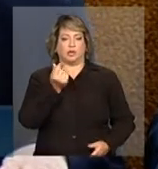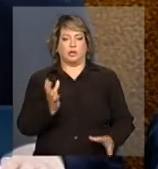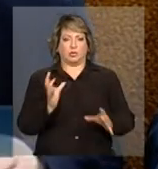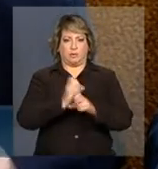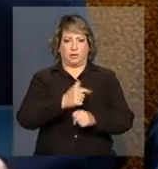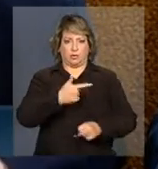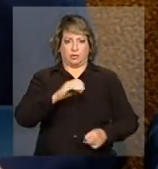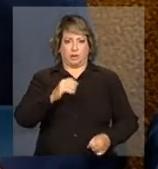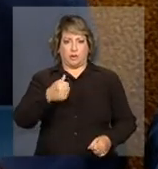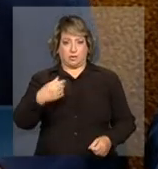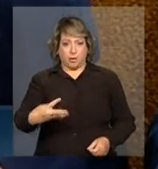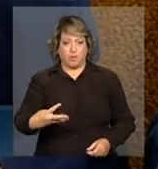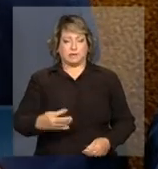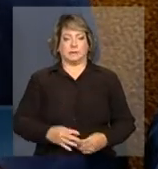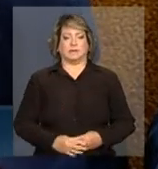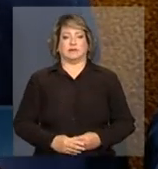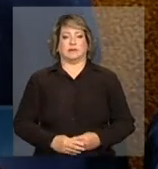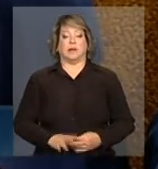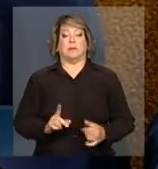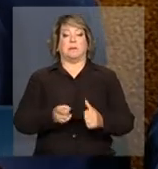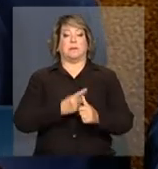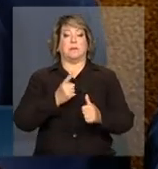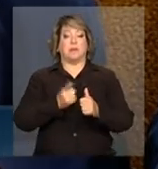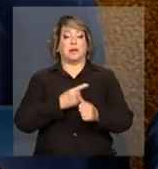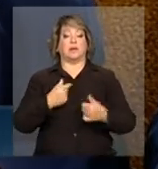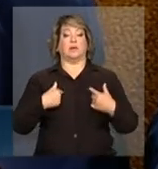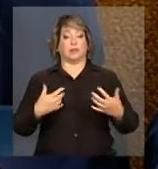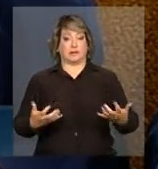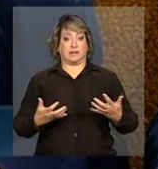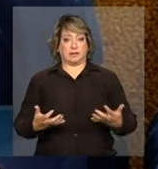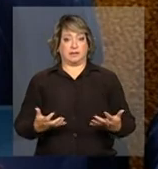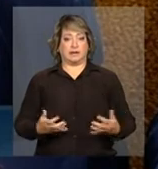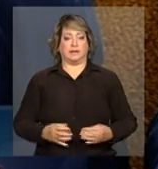2014. Em primeiro lugar, eu queria,